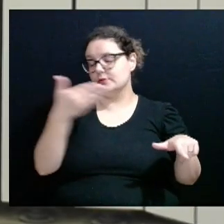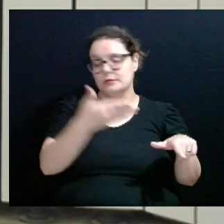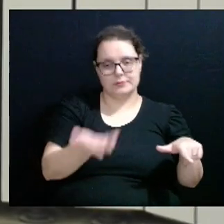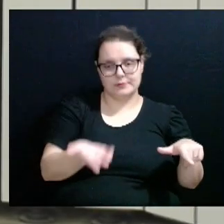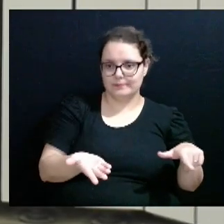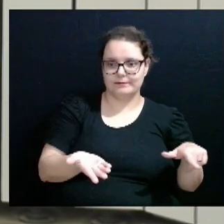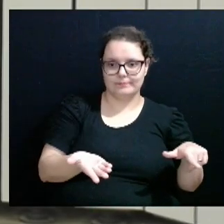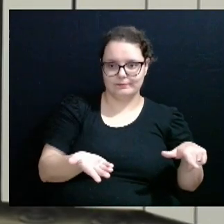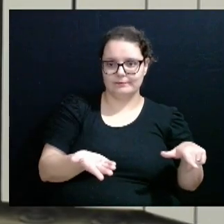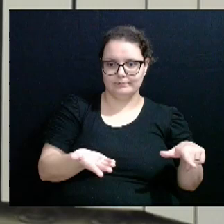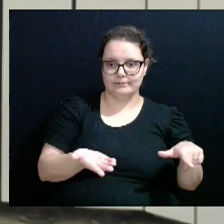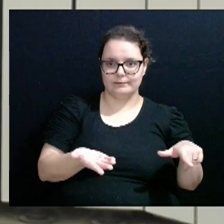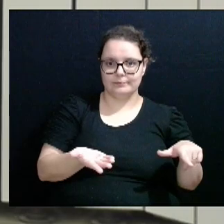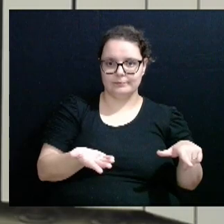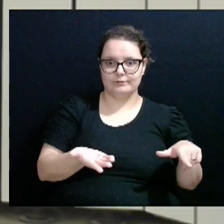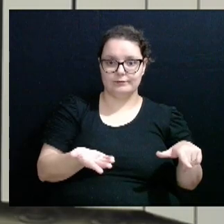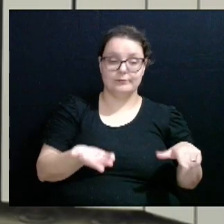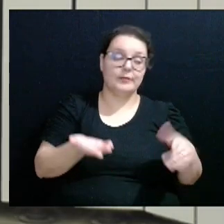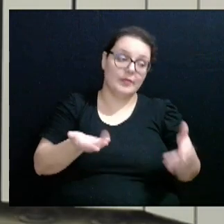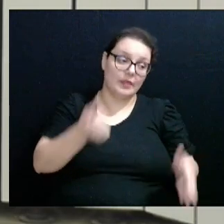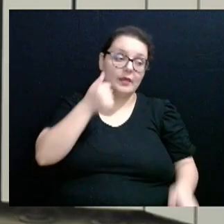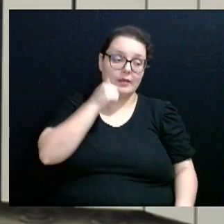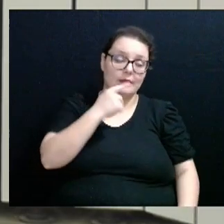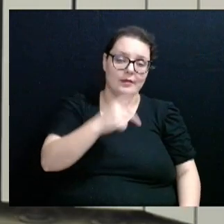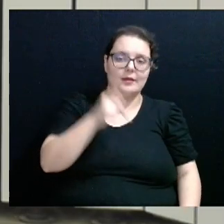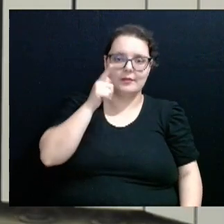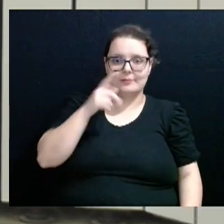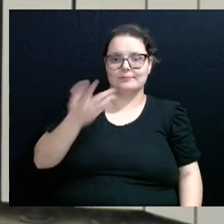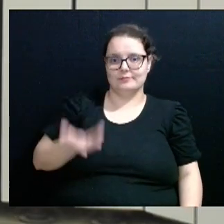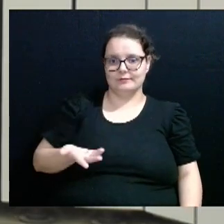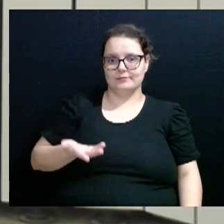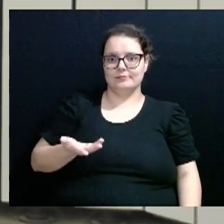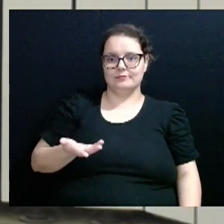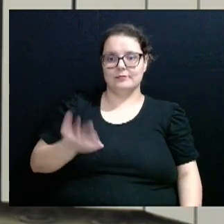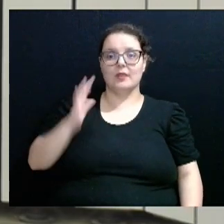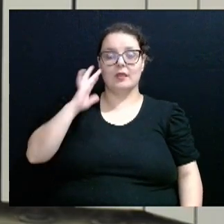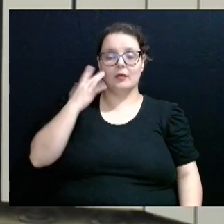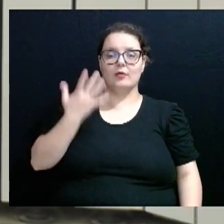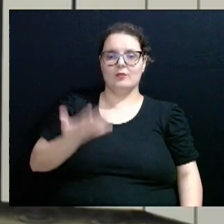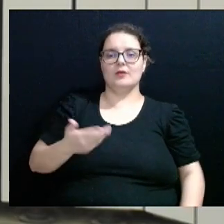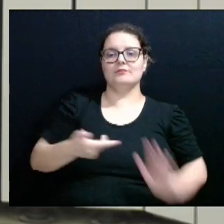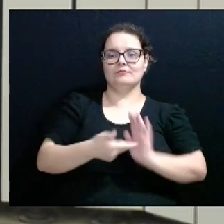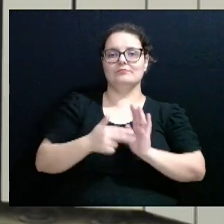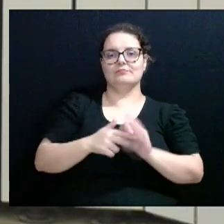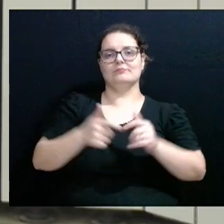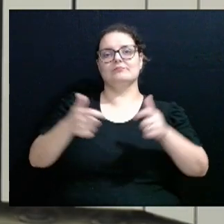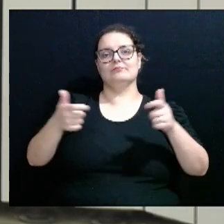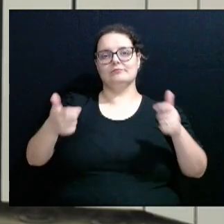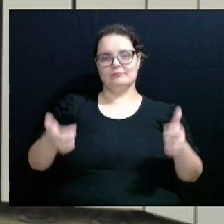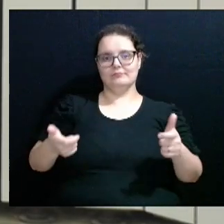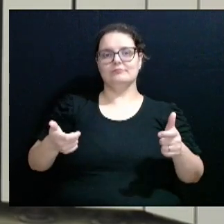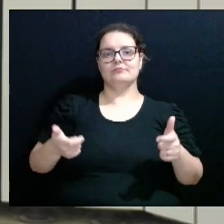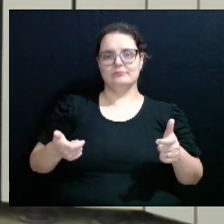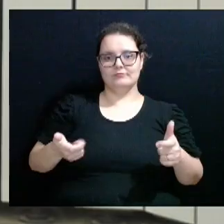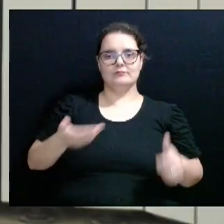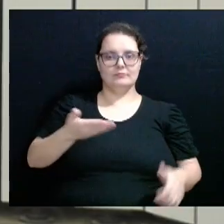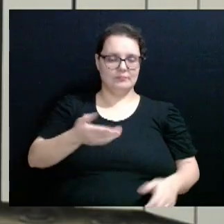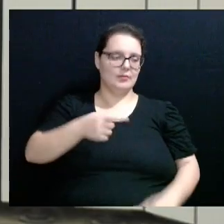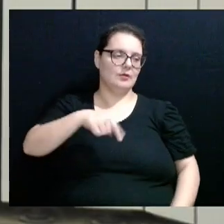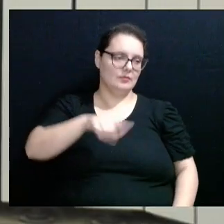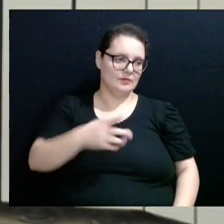ela conseguiu. Então, assim, eu acho que isso tem um significado muito grande para vocês, né? Porque é